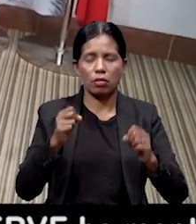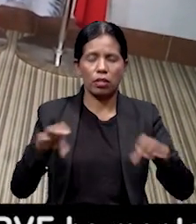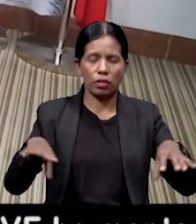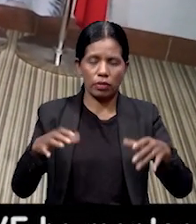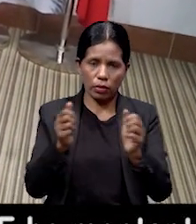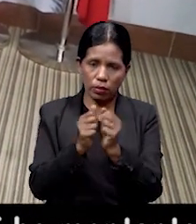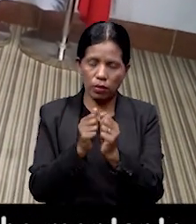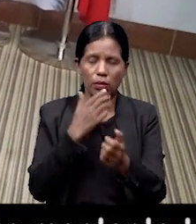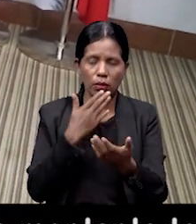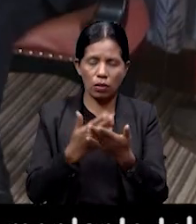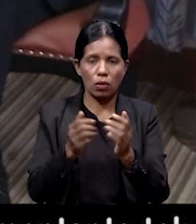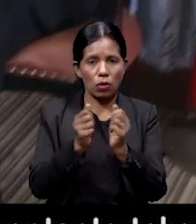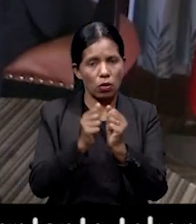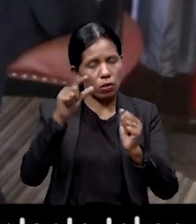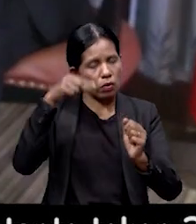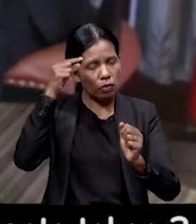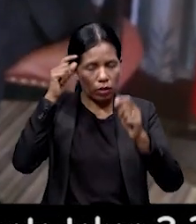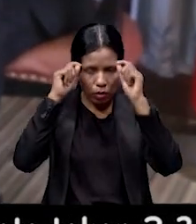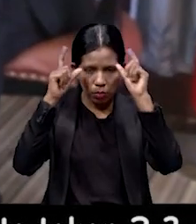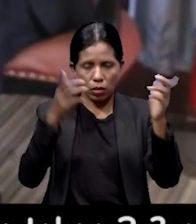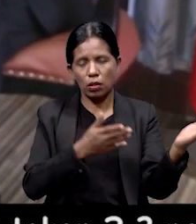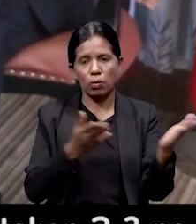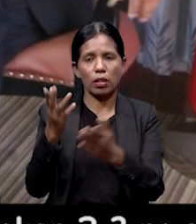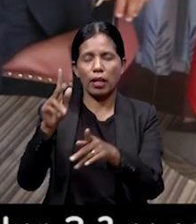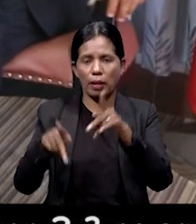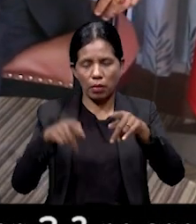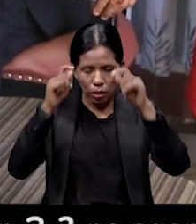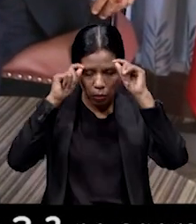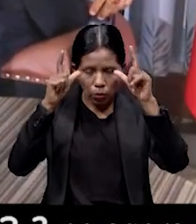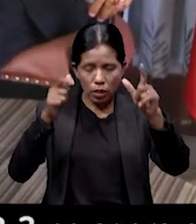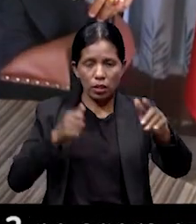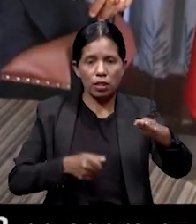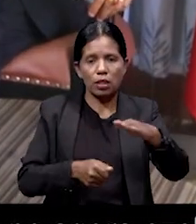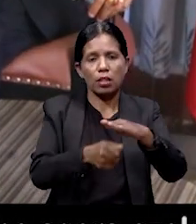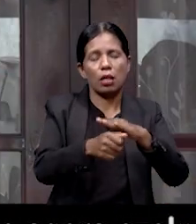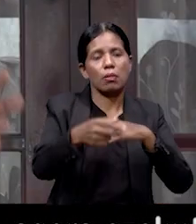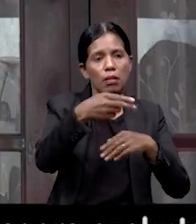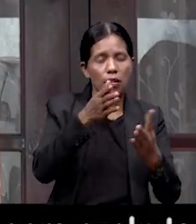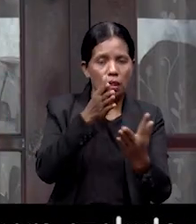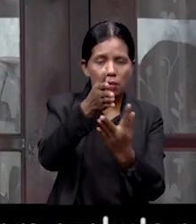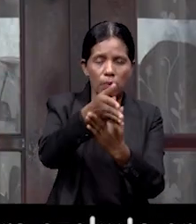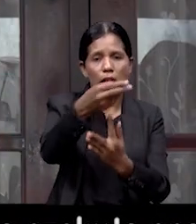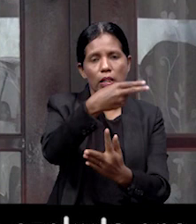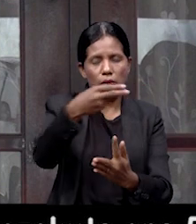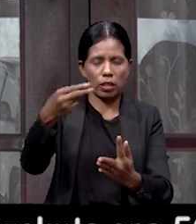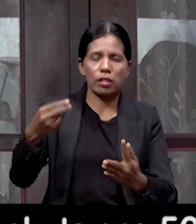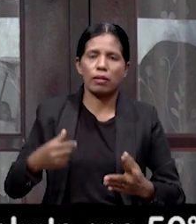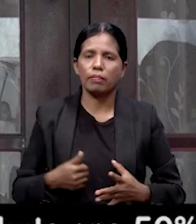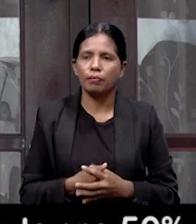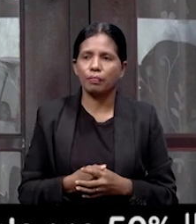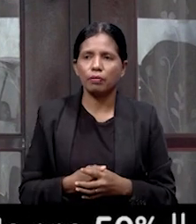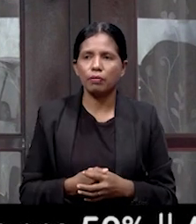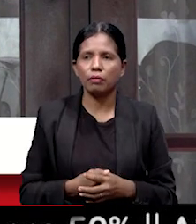dia ko o governo Timor-Leste, onde lori fila Timor-Ansira nebe tam ilegal e a área Indonésia. Primeiro ministro agradece